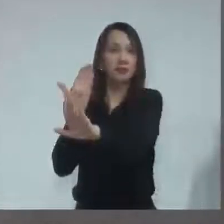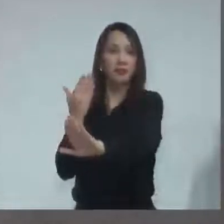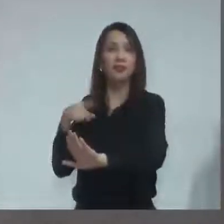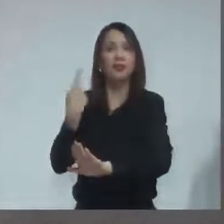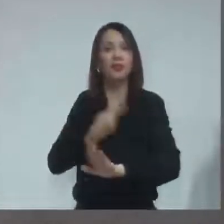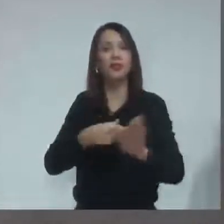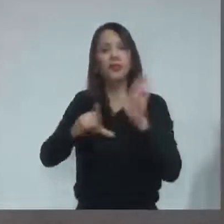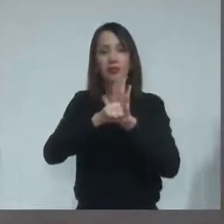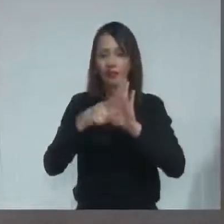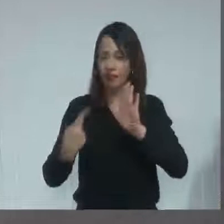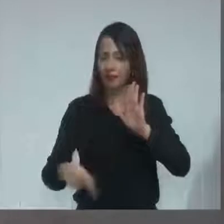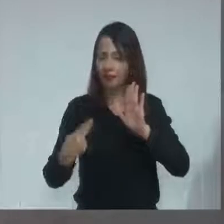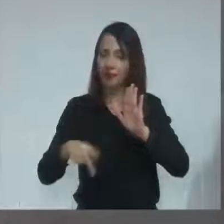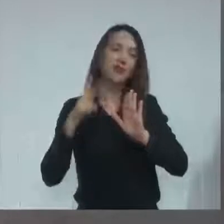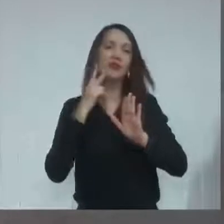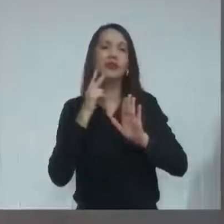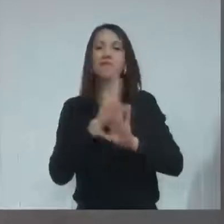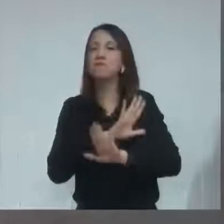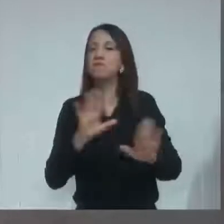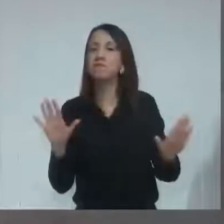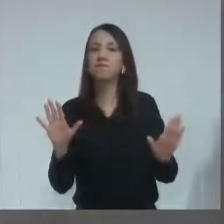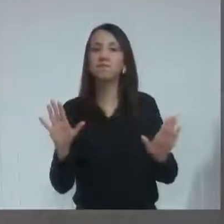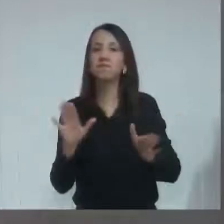lei municipal? Nada.